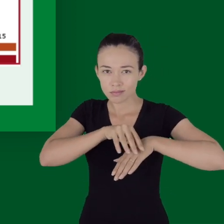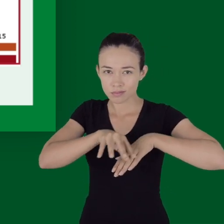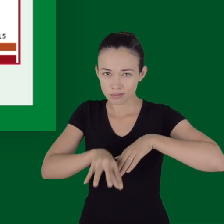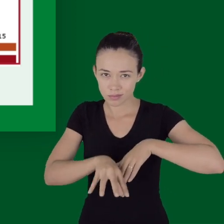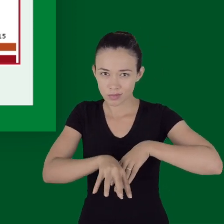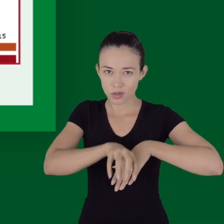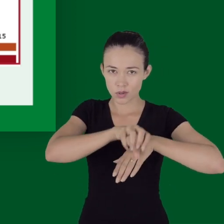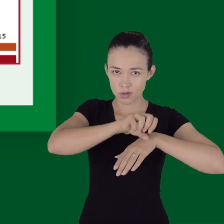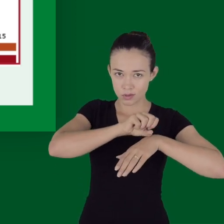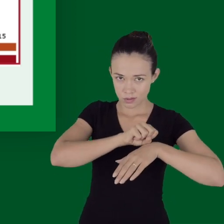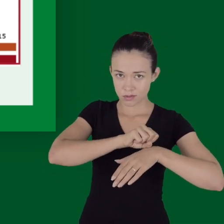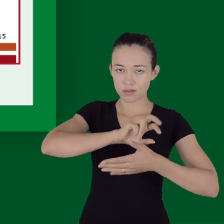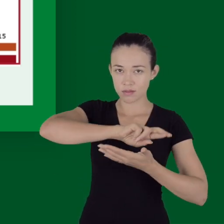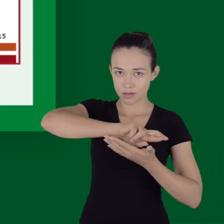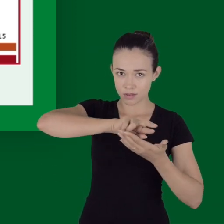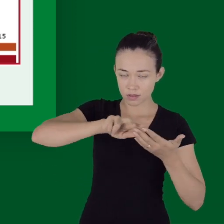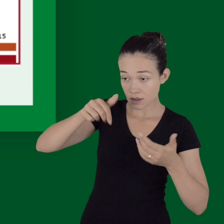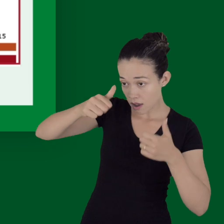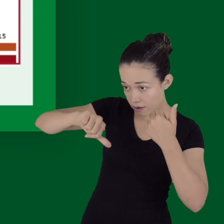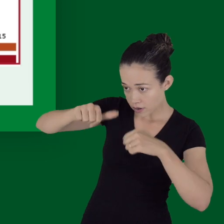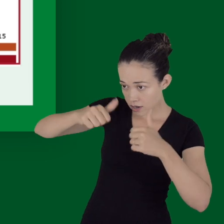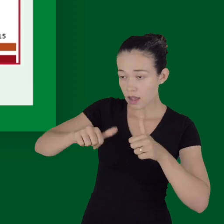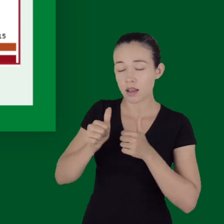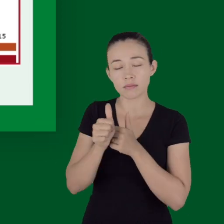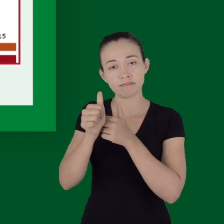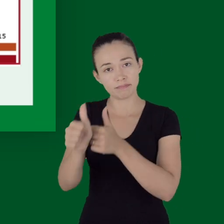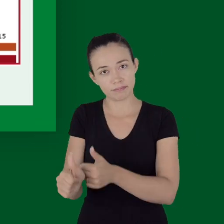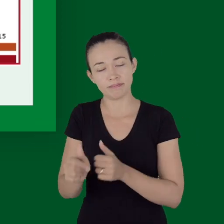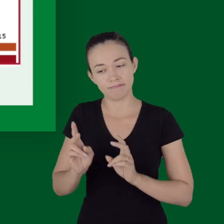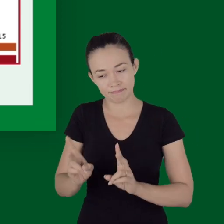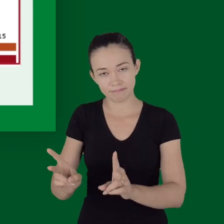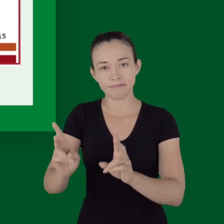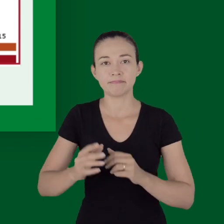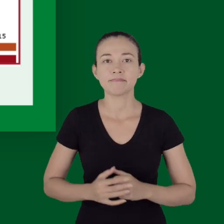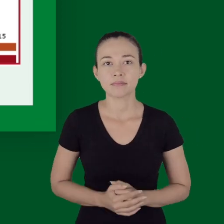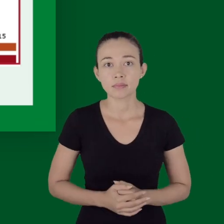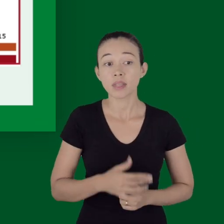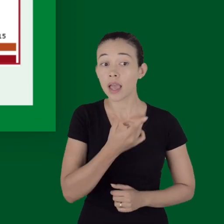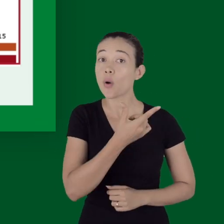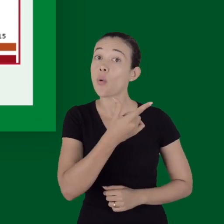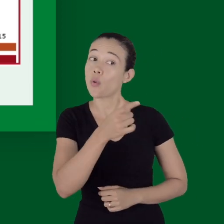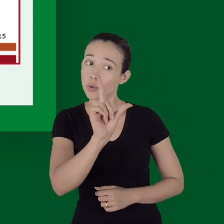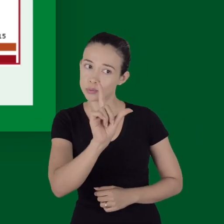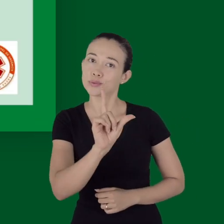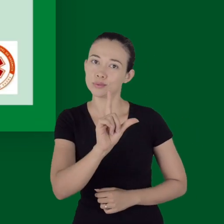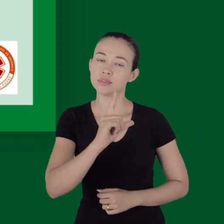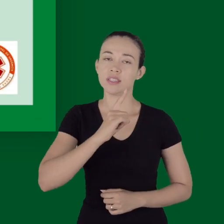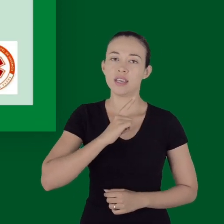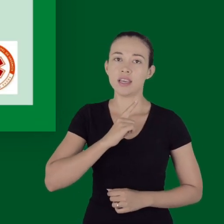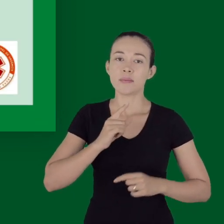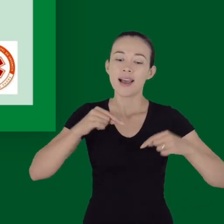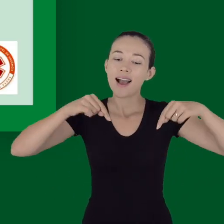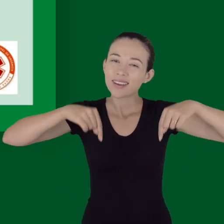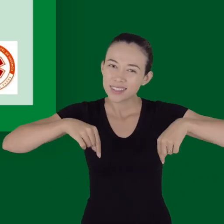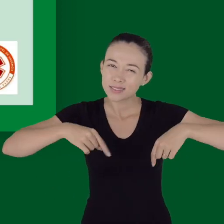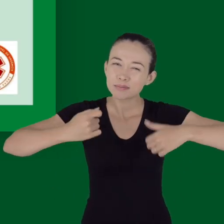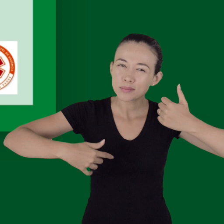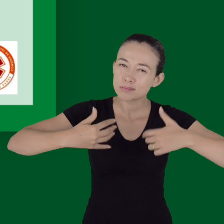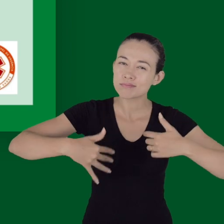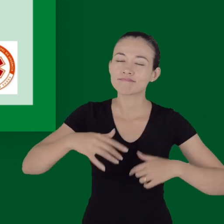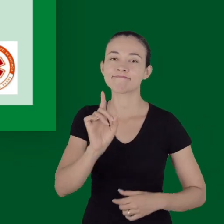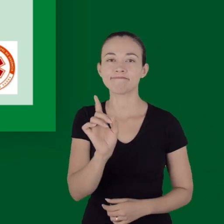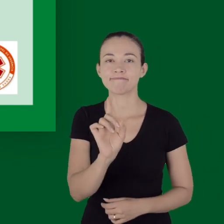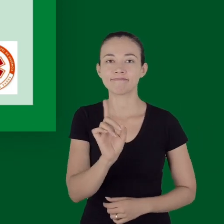acompanhamento desse paciente, né? E a gente segue outro protocolo que a gente não vai entrar nesse detalhe aqui. Aqui um eletro